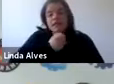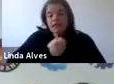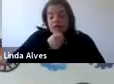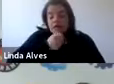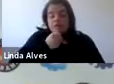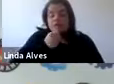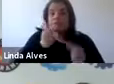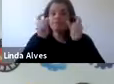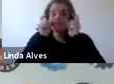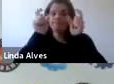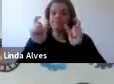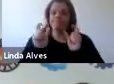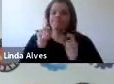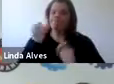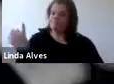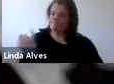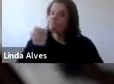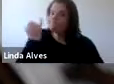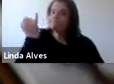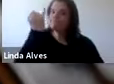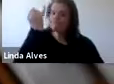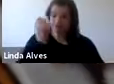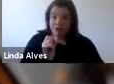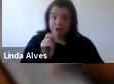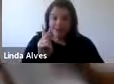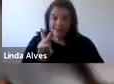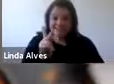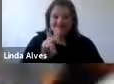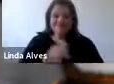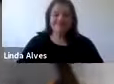importante, tá? É com você, Fernando.